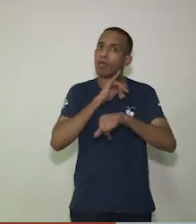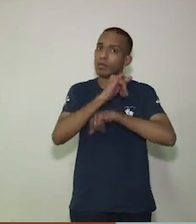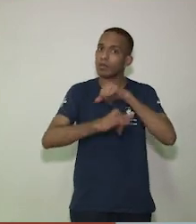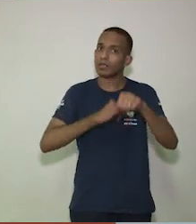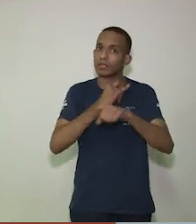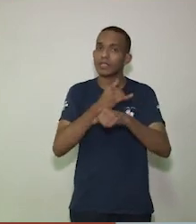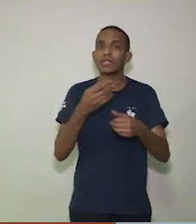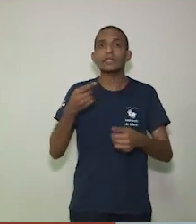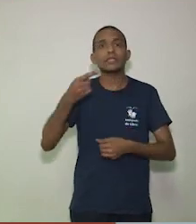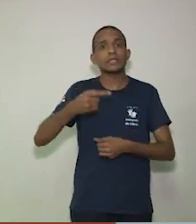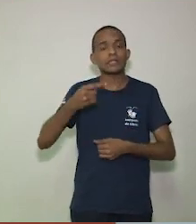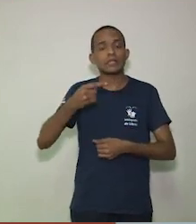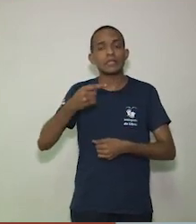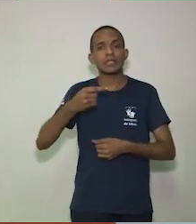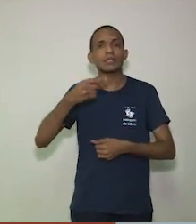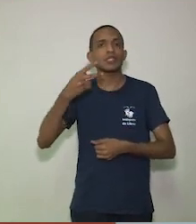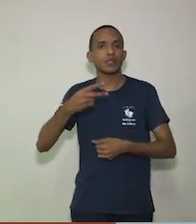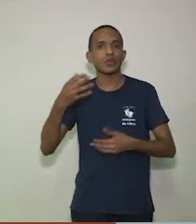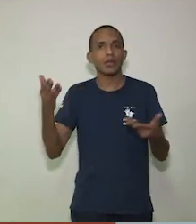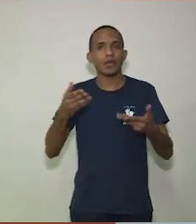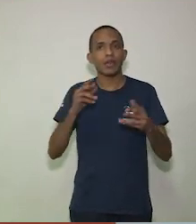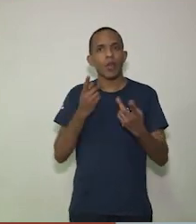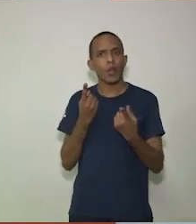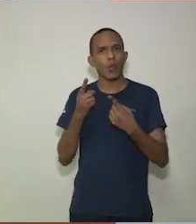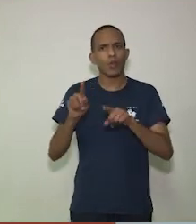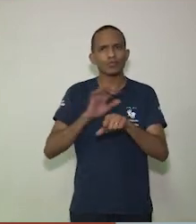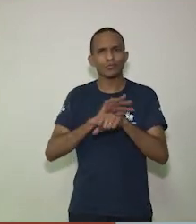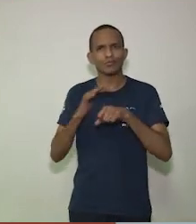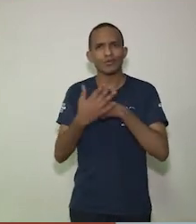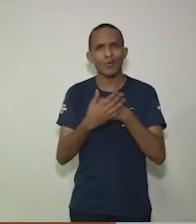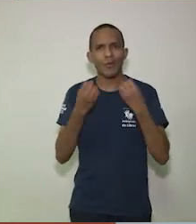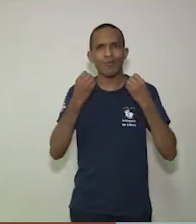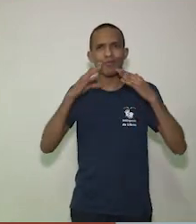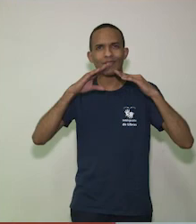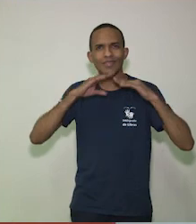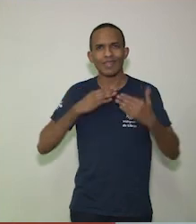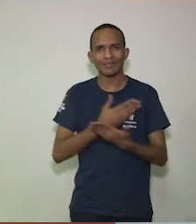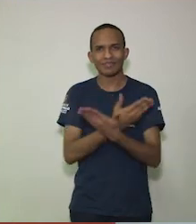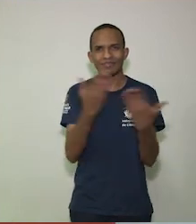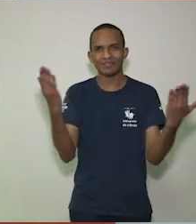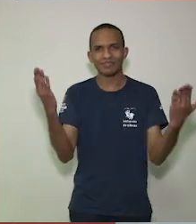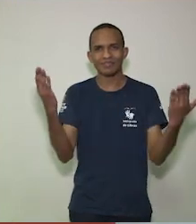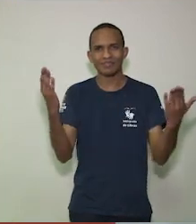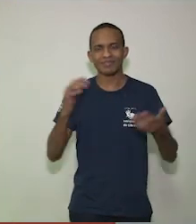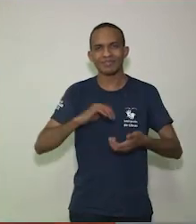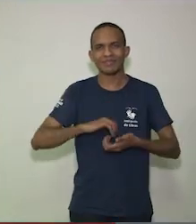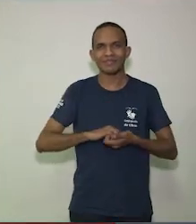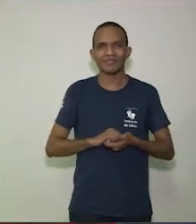12ª coletiva de anúncio de medidas de combate ao coronavírus. Uma boa tarde a todos.